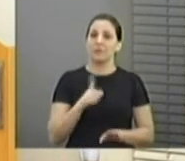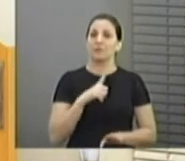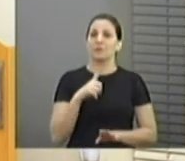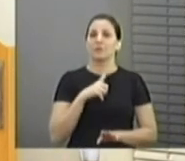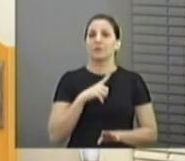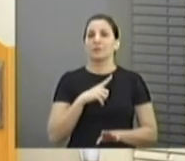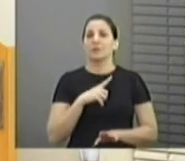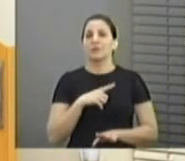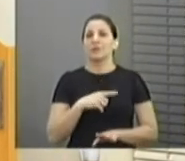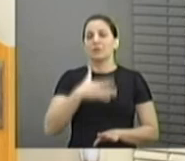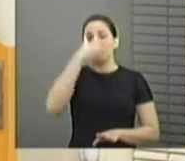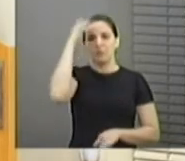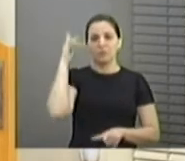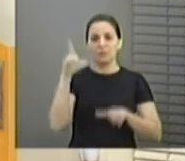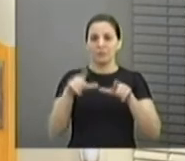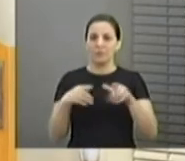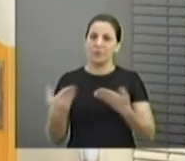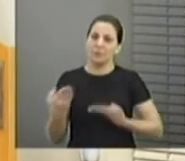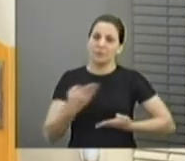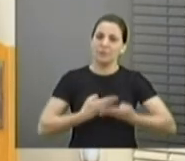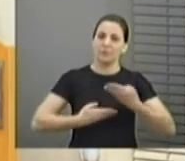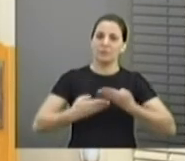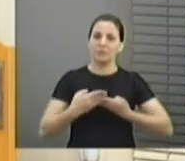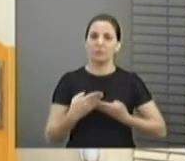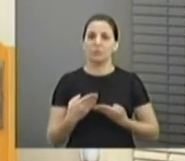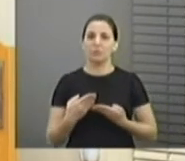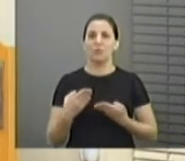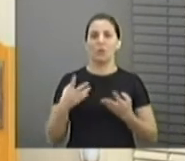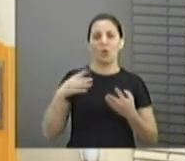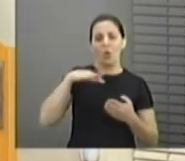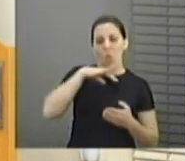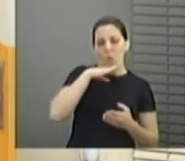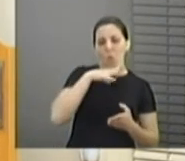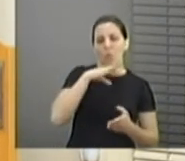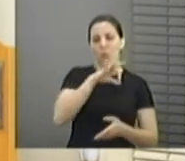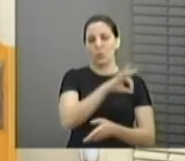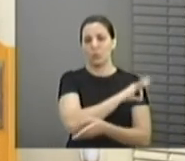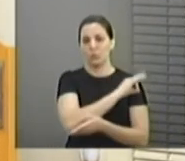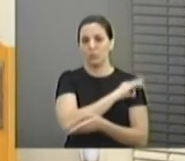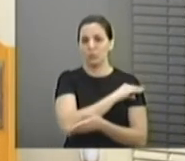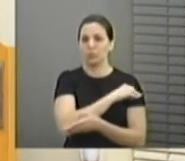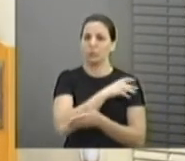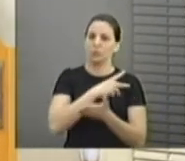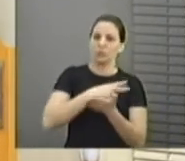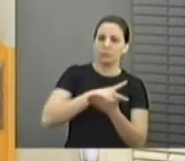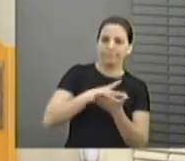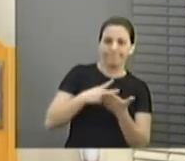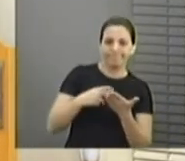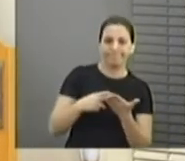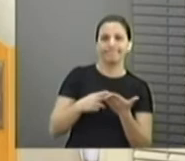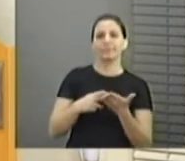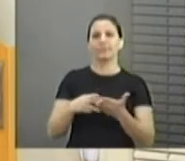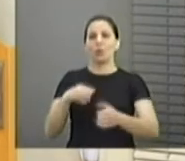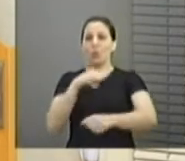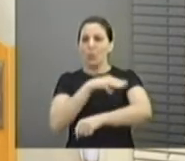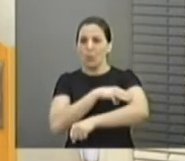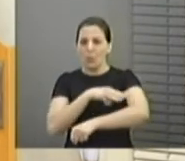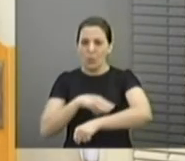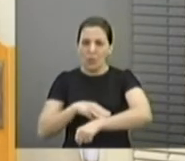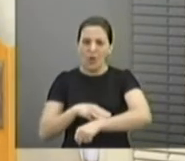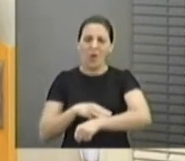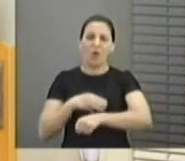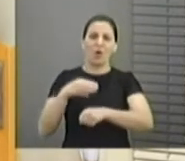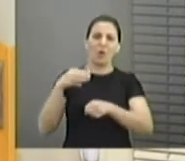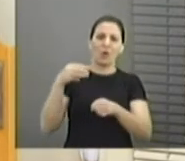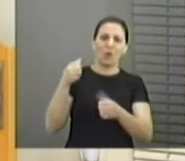por boa parte do funcionalismo, uma relação muito ruim com a prefeitura. Por outras questões, de assédio moral, de